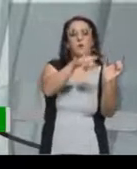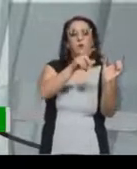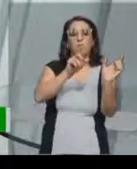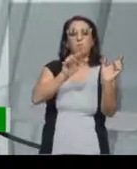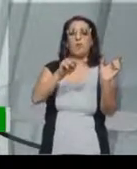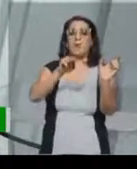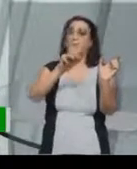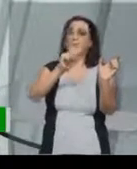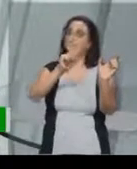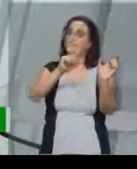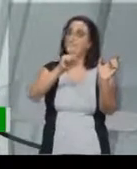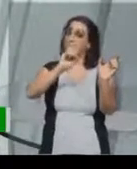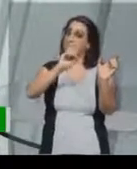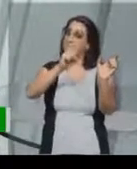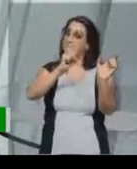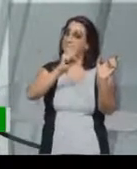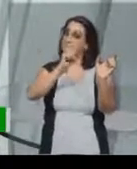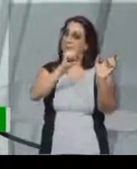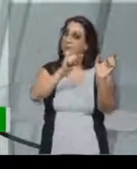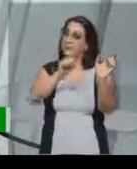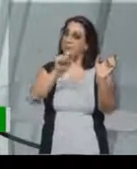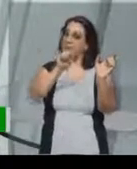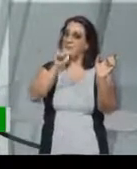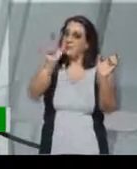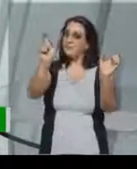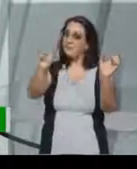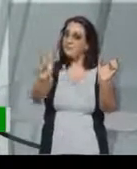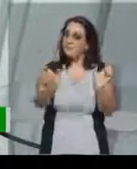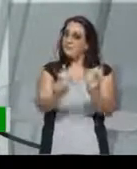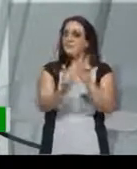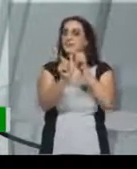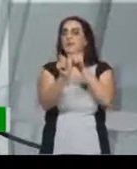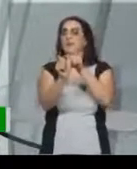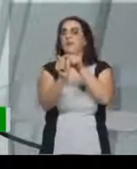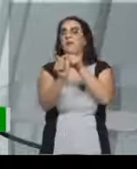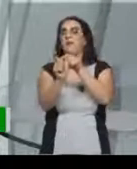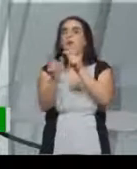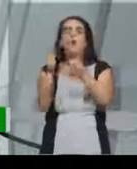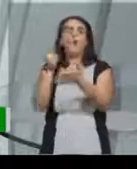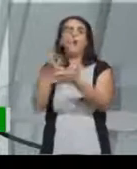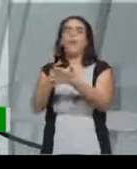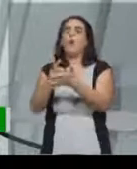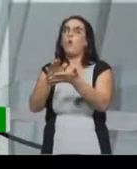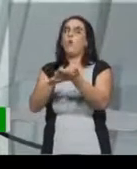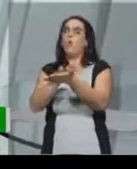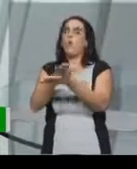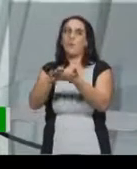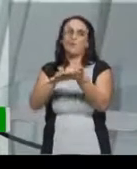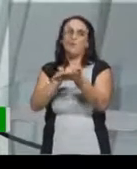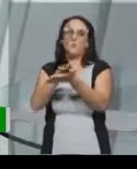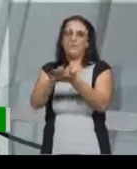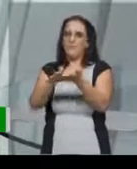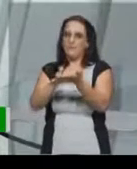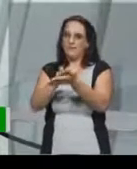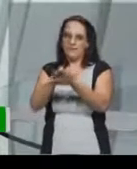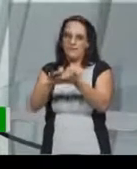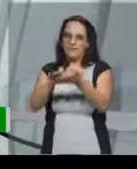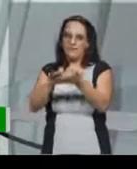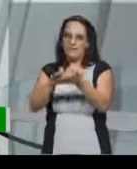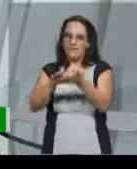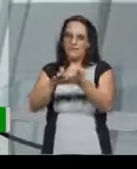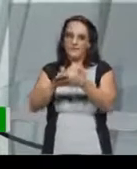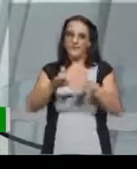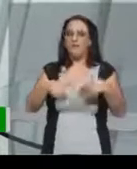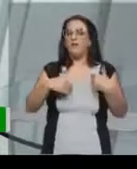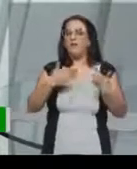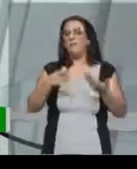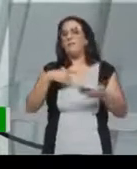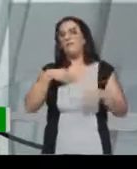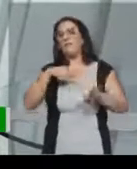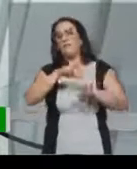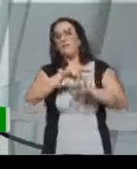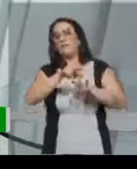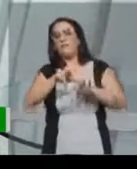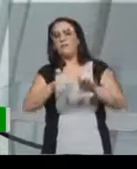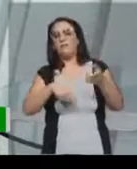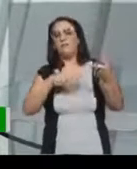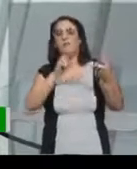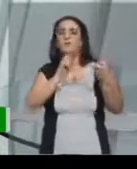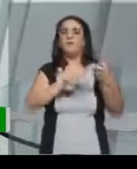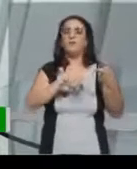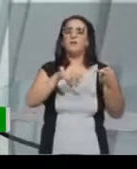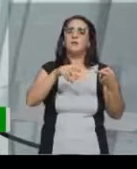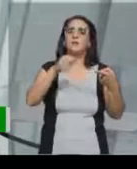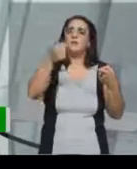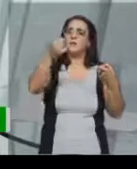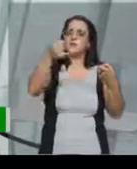oposta. Nós teremos várias conjunções com essas ideias. Então a gente tem, né, conjunção explicativa, né,